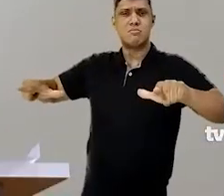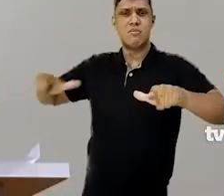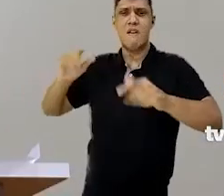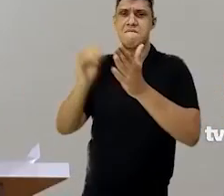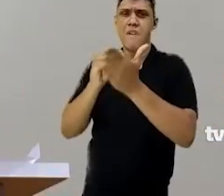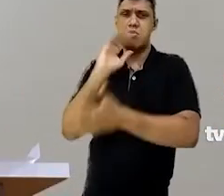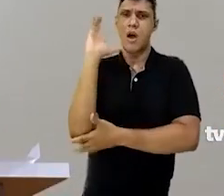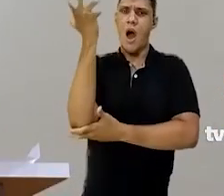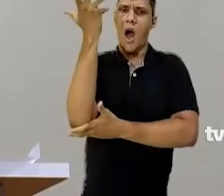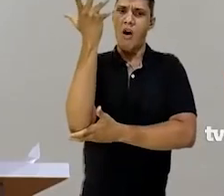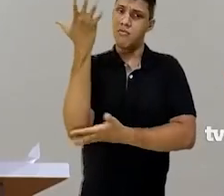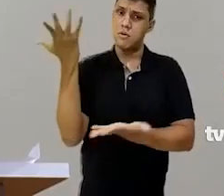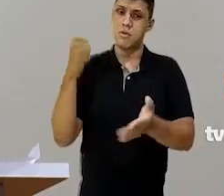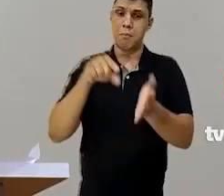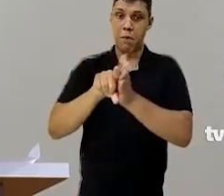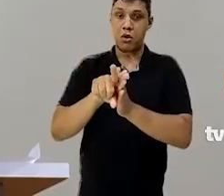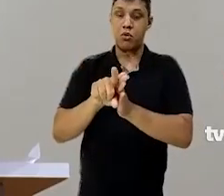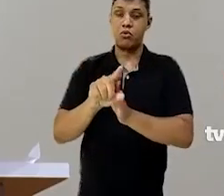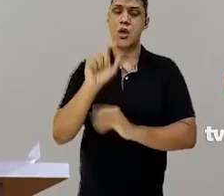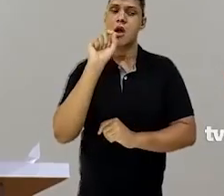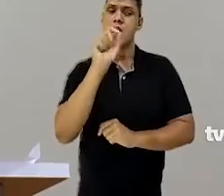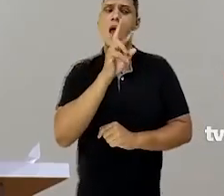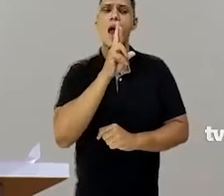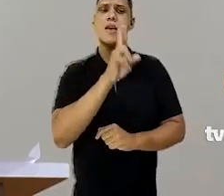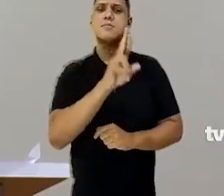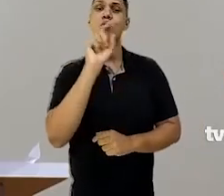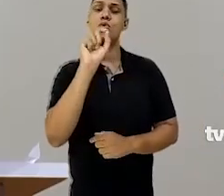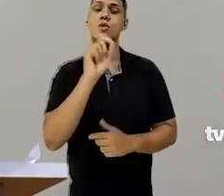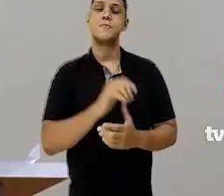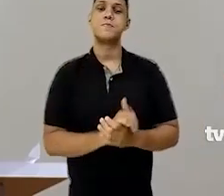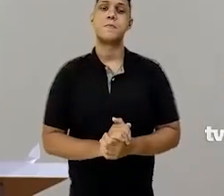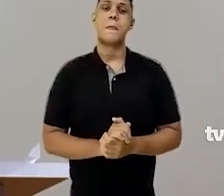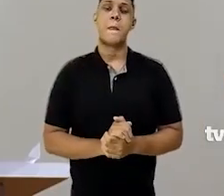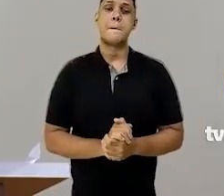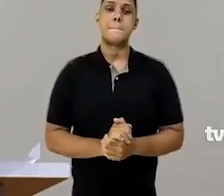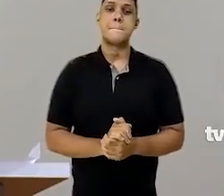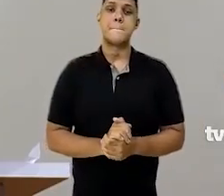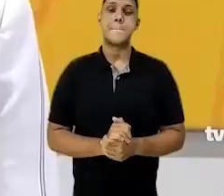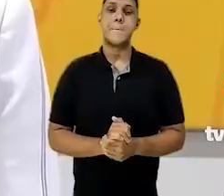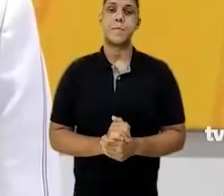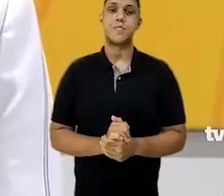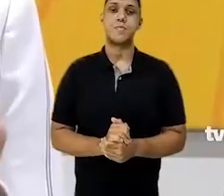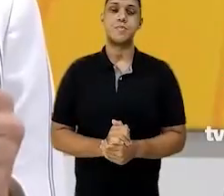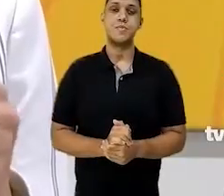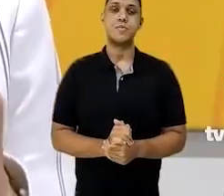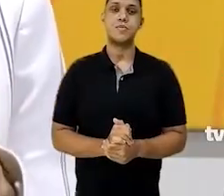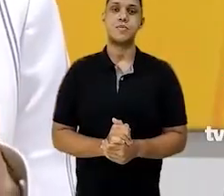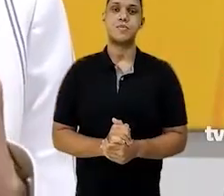pergunta? Quem responde a pergunta é